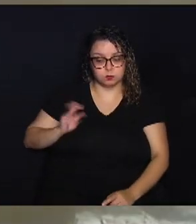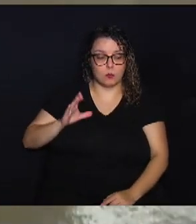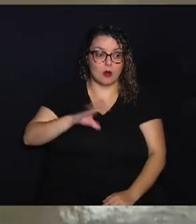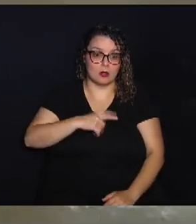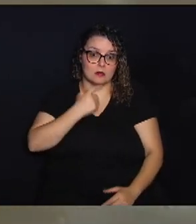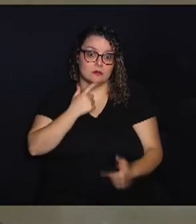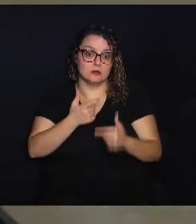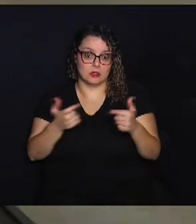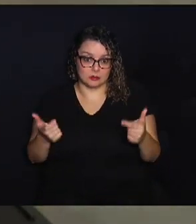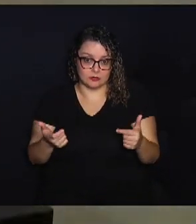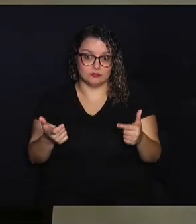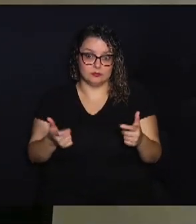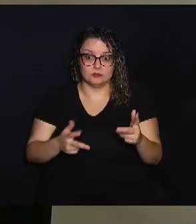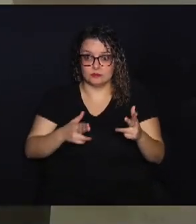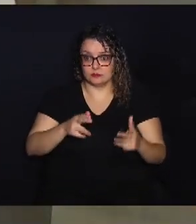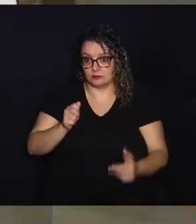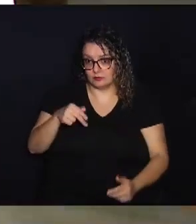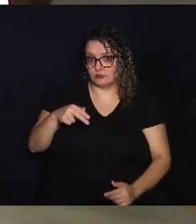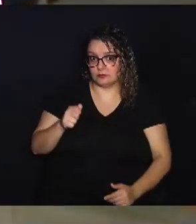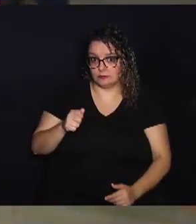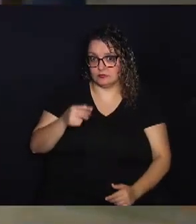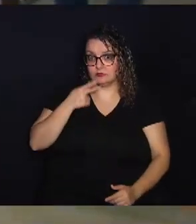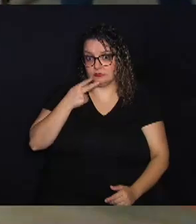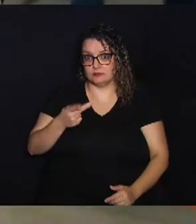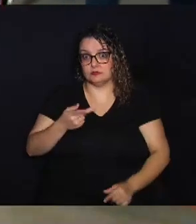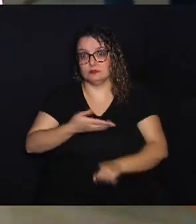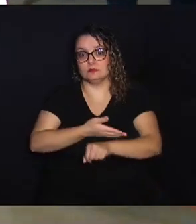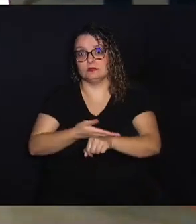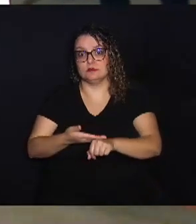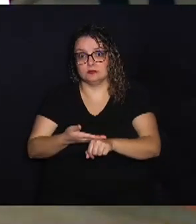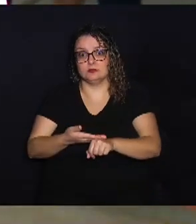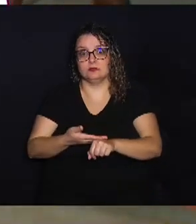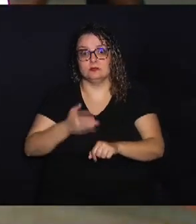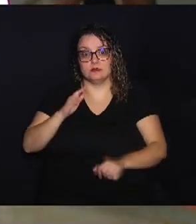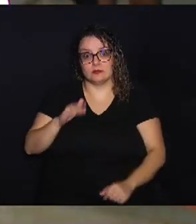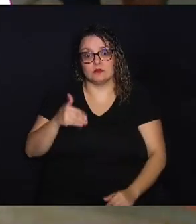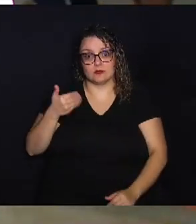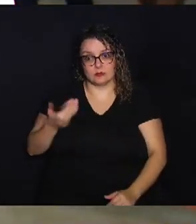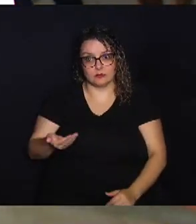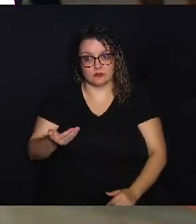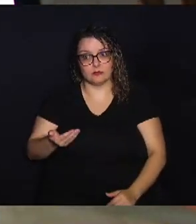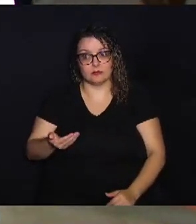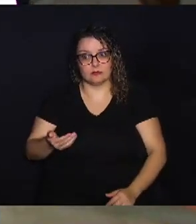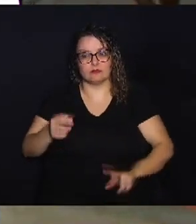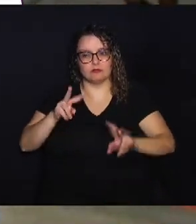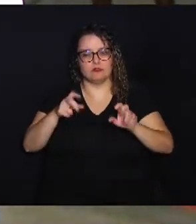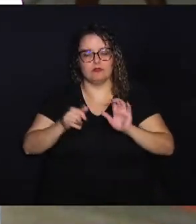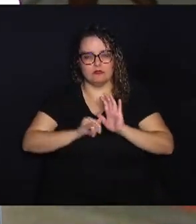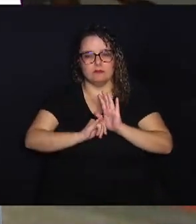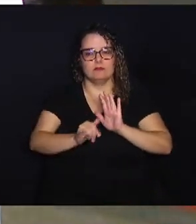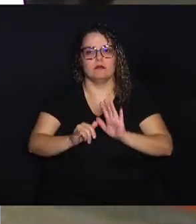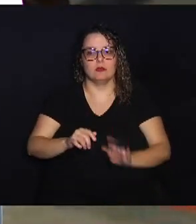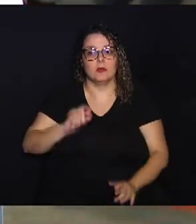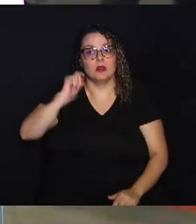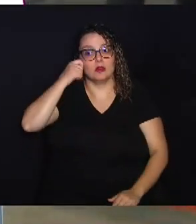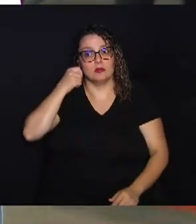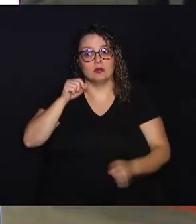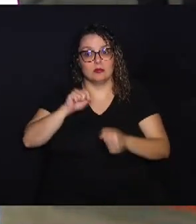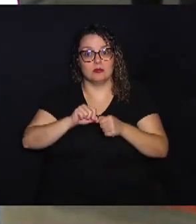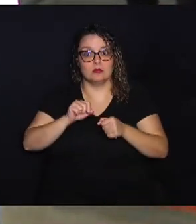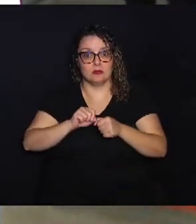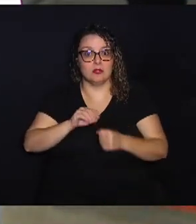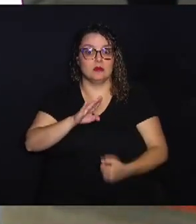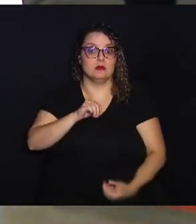né, como a Ana Cláudia disse, pelos brancos. E quando vem uma mensagem dessa, que o negro faz um grande